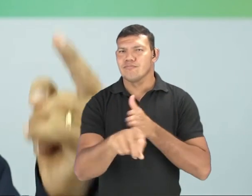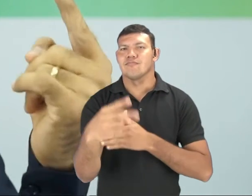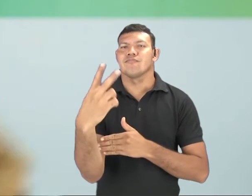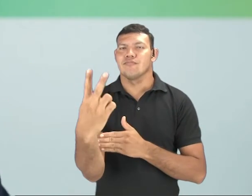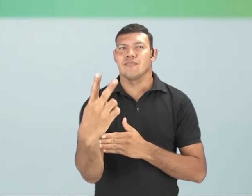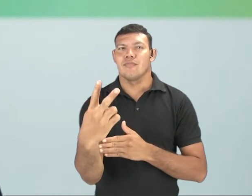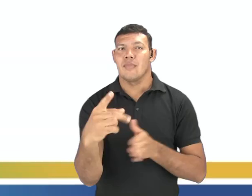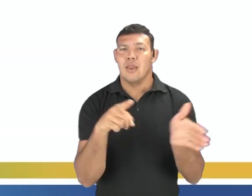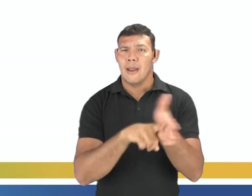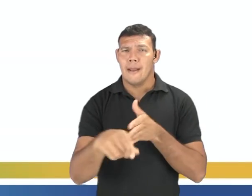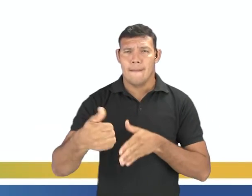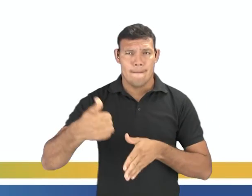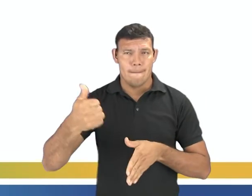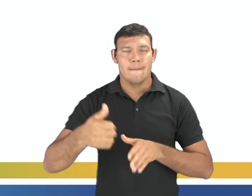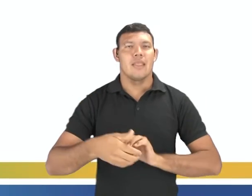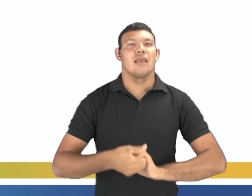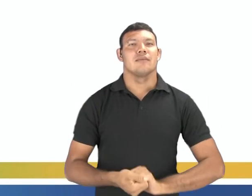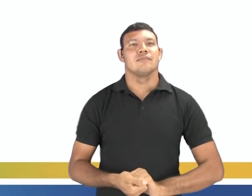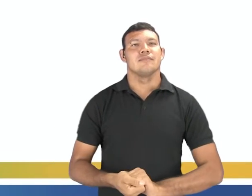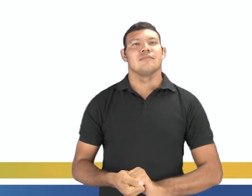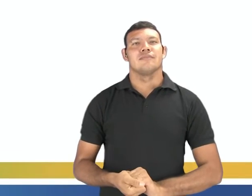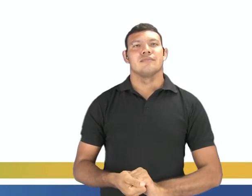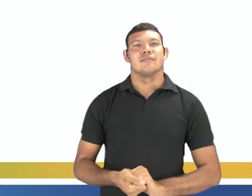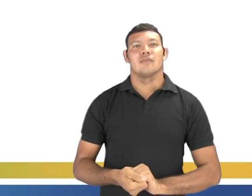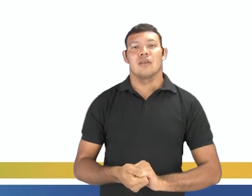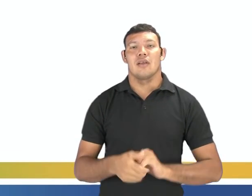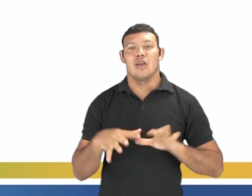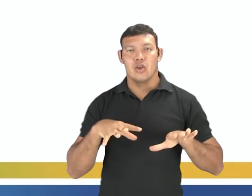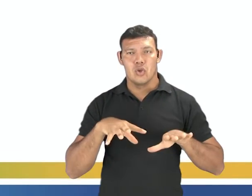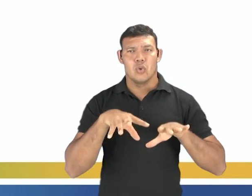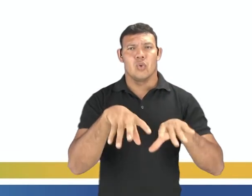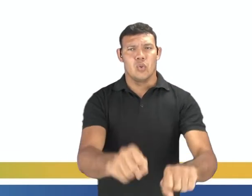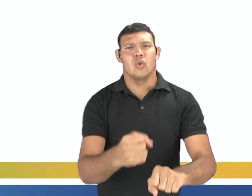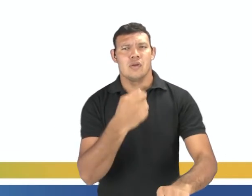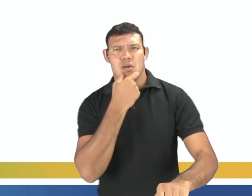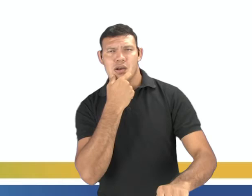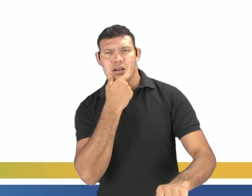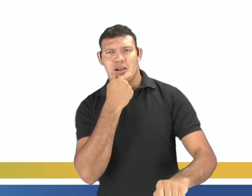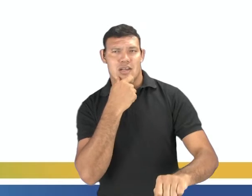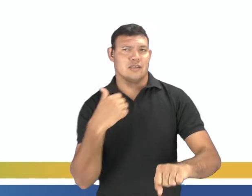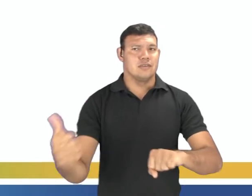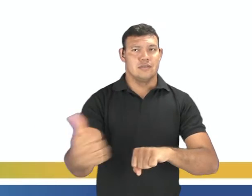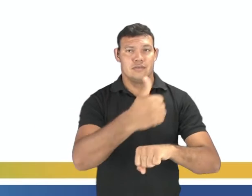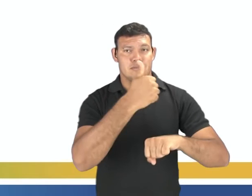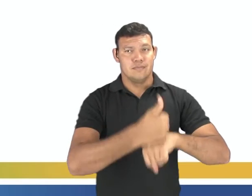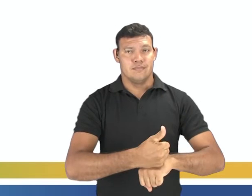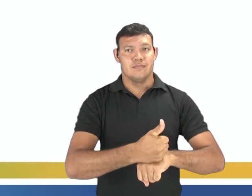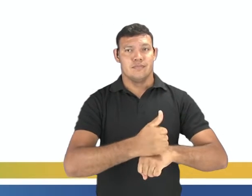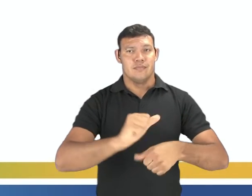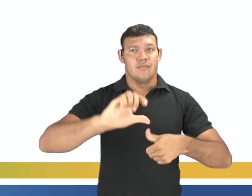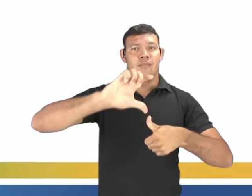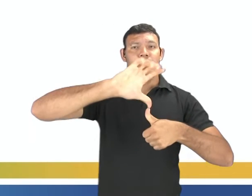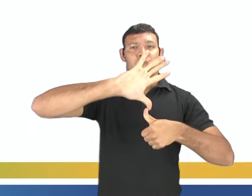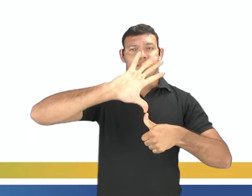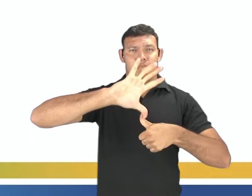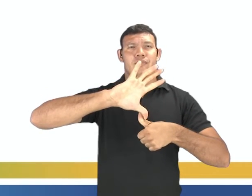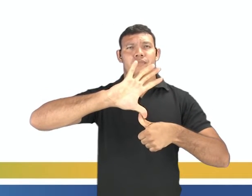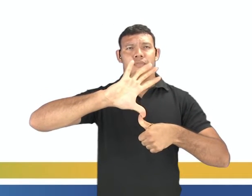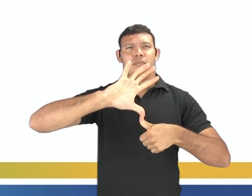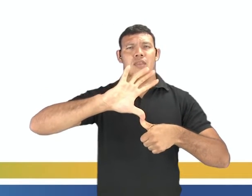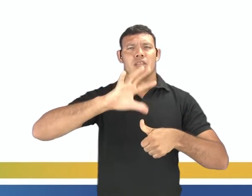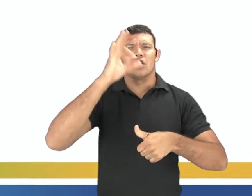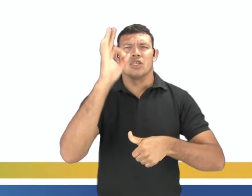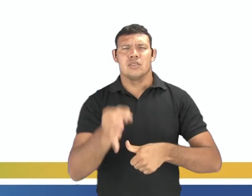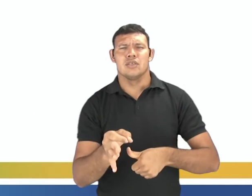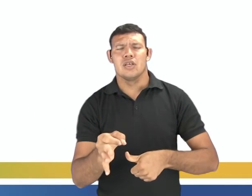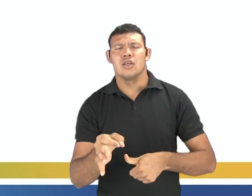lá? Primeira questão. Sobre a colonização inglesa nas colônias da América do Norte, é correto afirmar